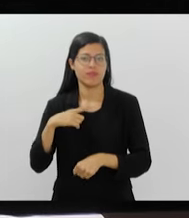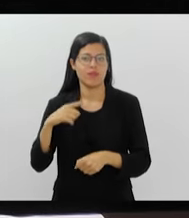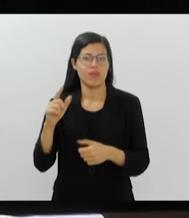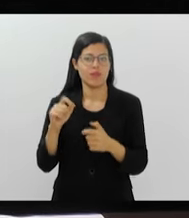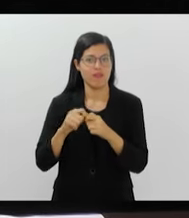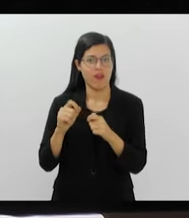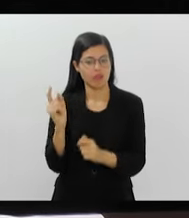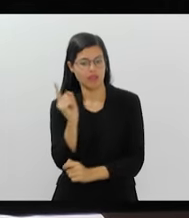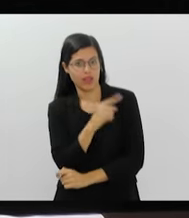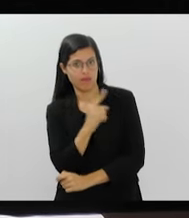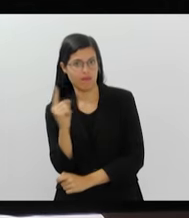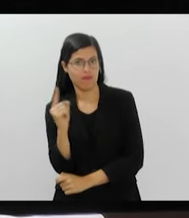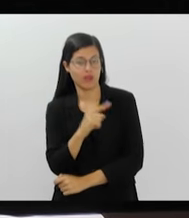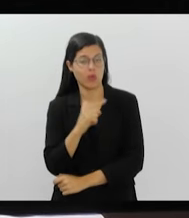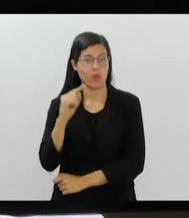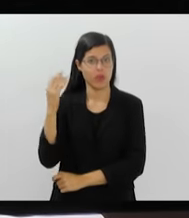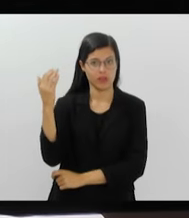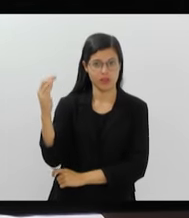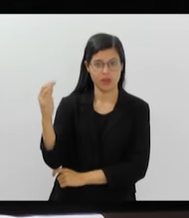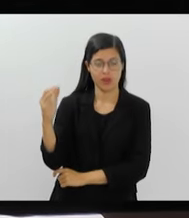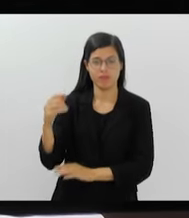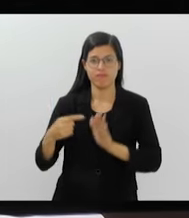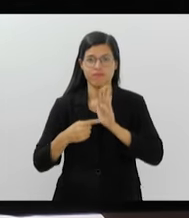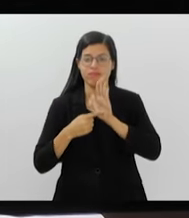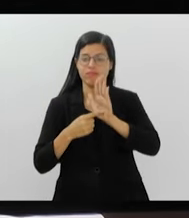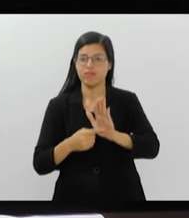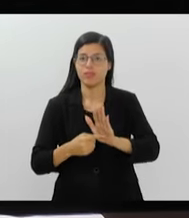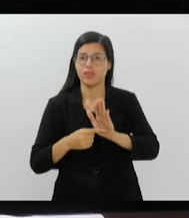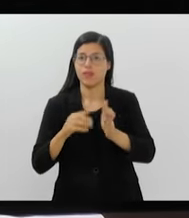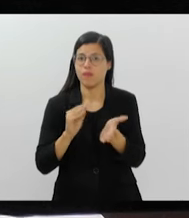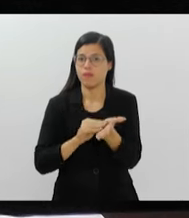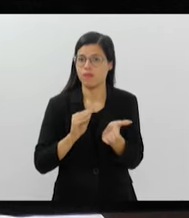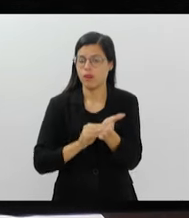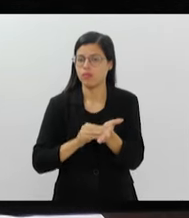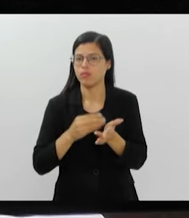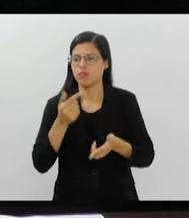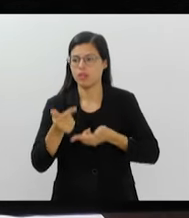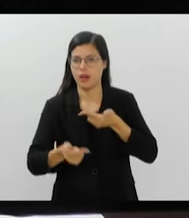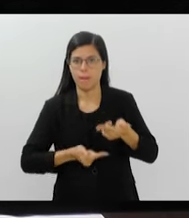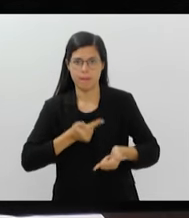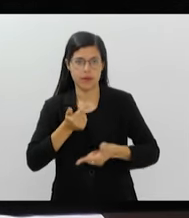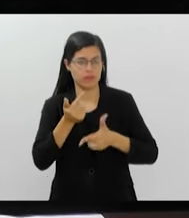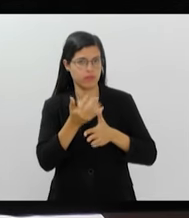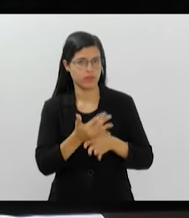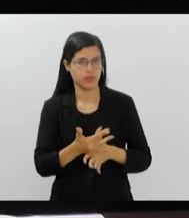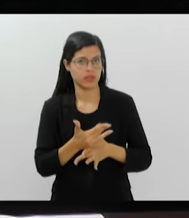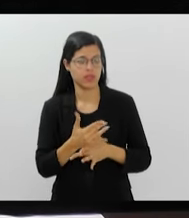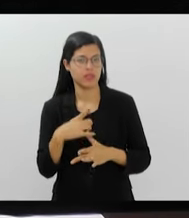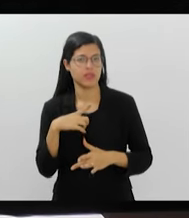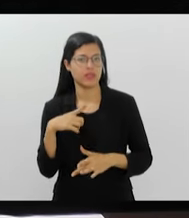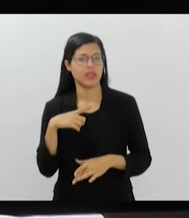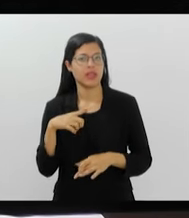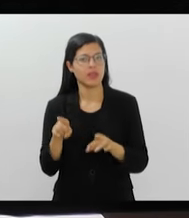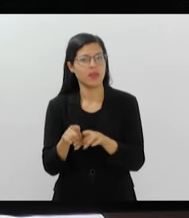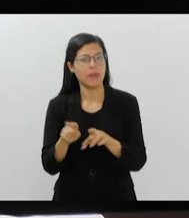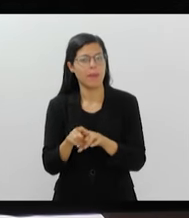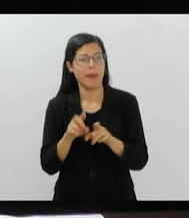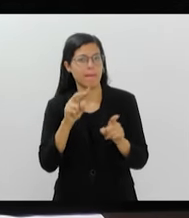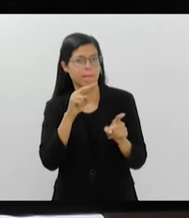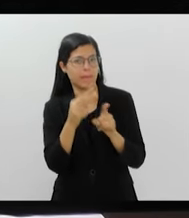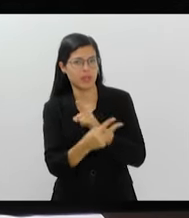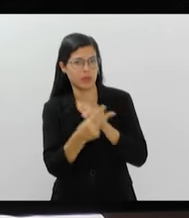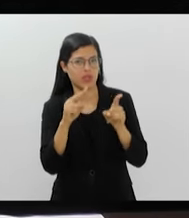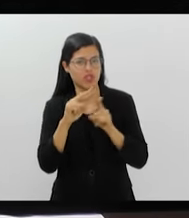que reflete a ausência de emprego na cidade, e também nós temos a pouca perspectiva